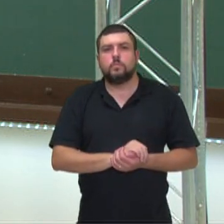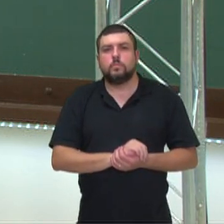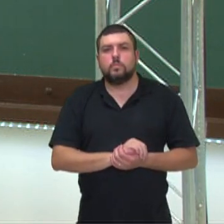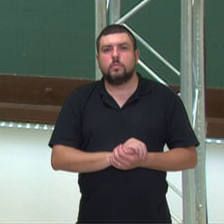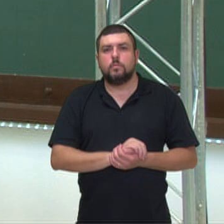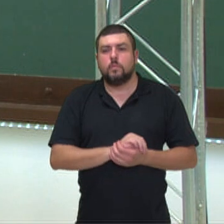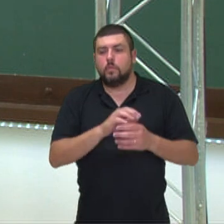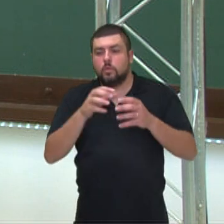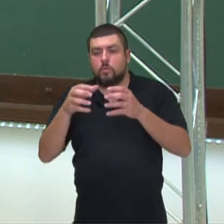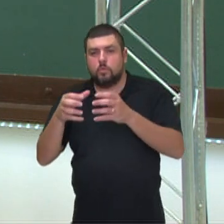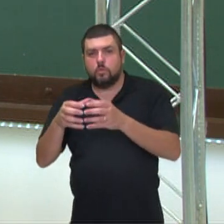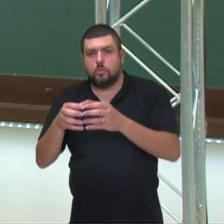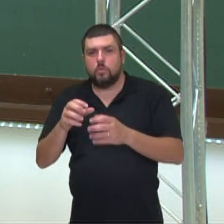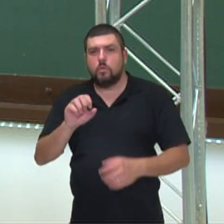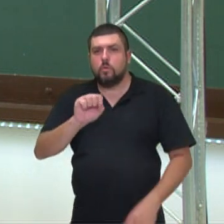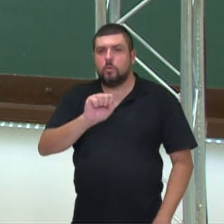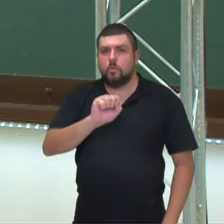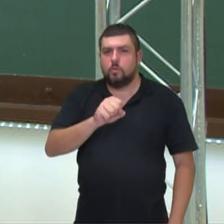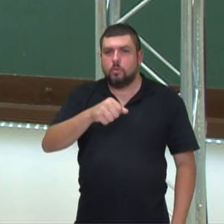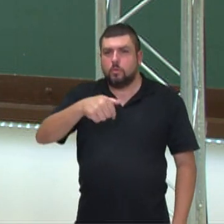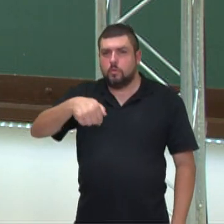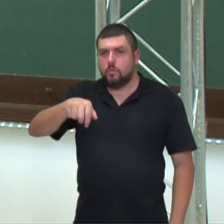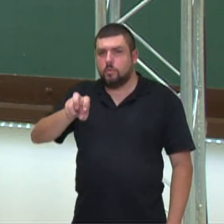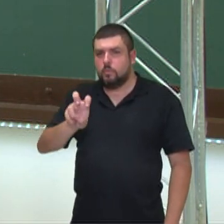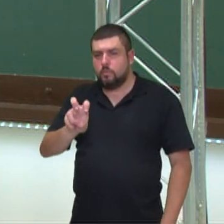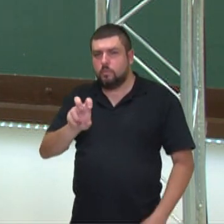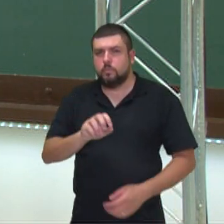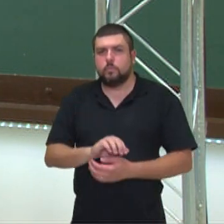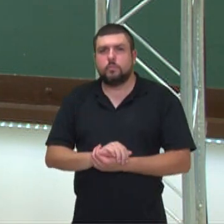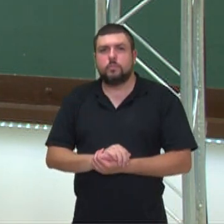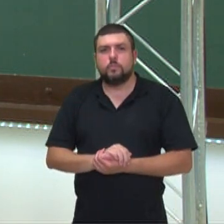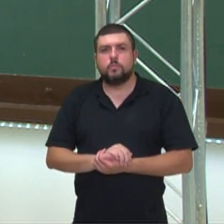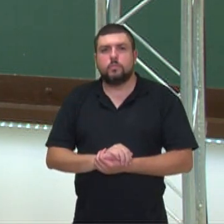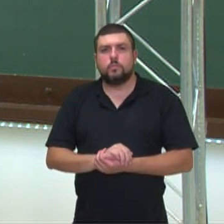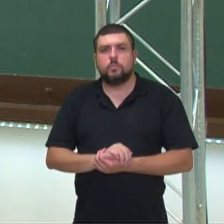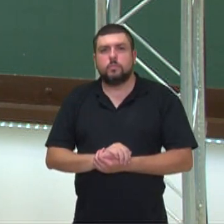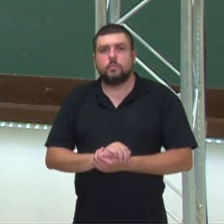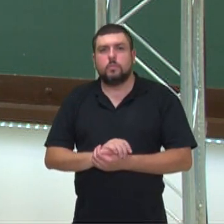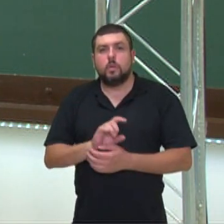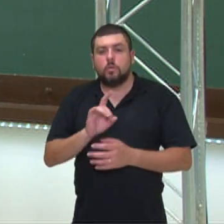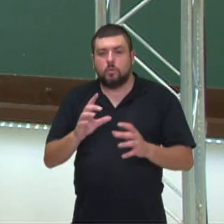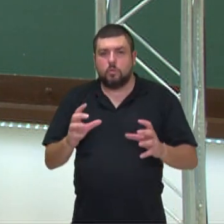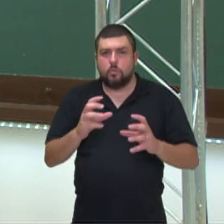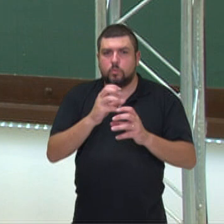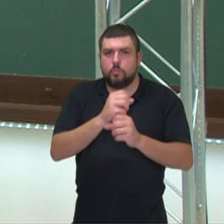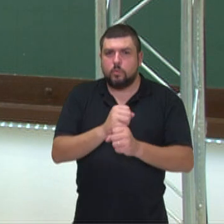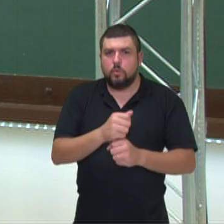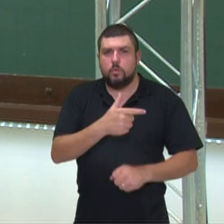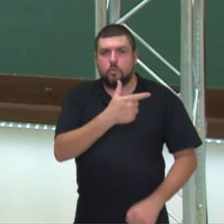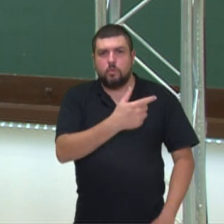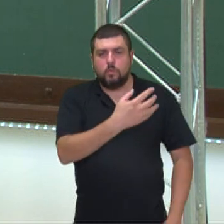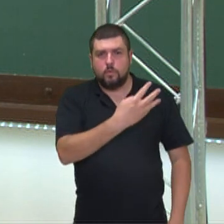Sobrou 875. Tá? Então, ficou, só juntar tudo.